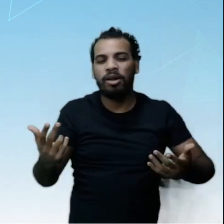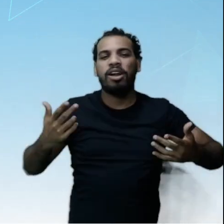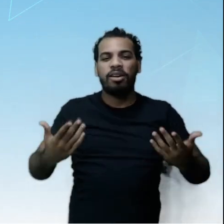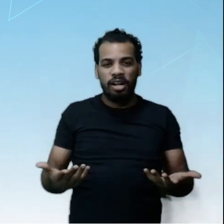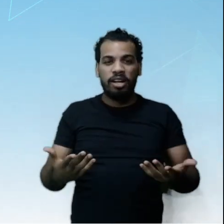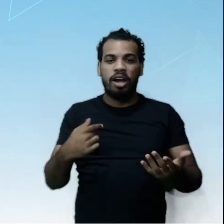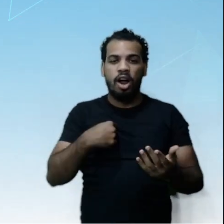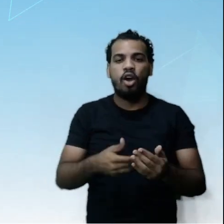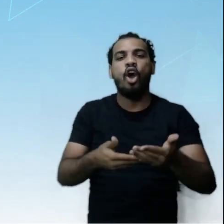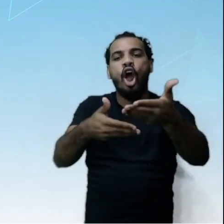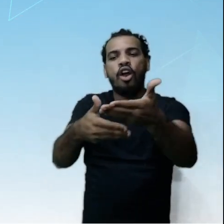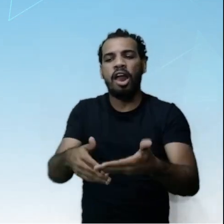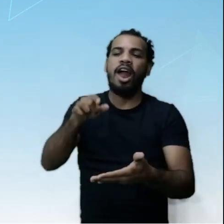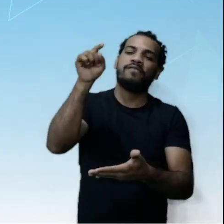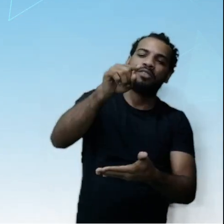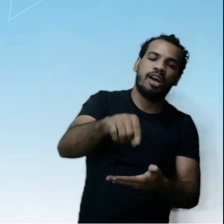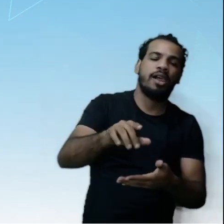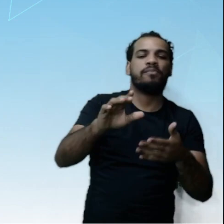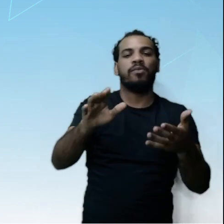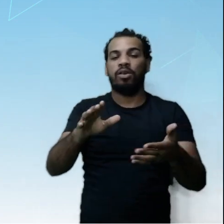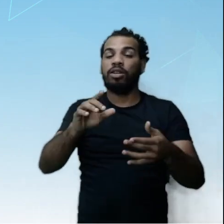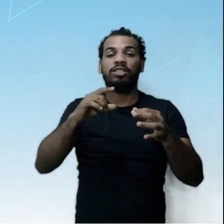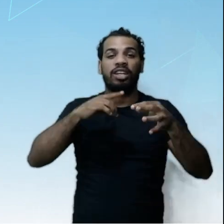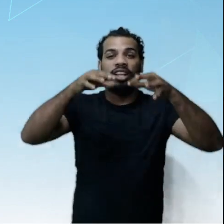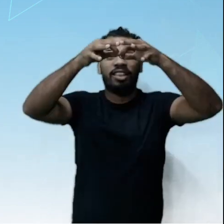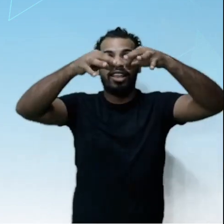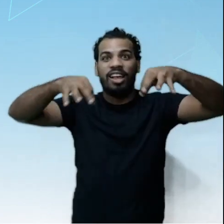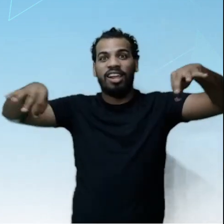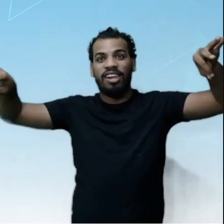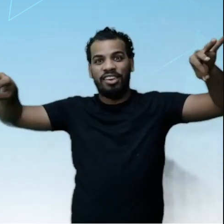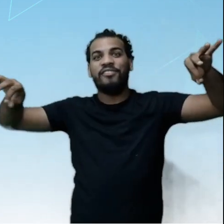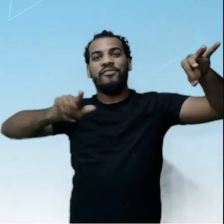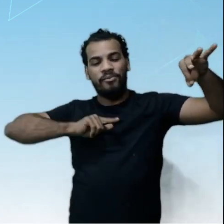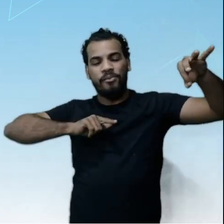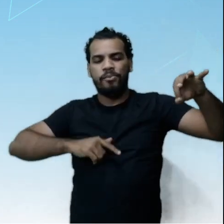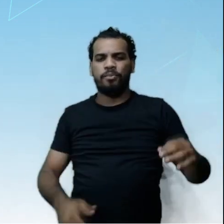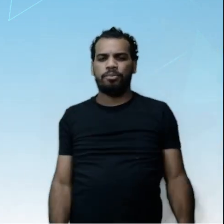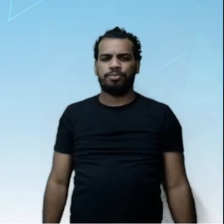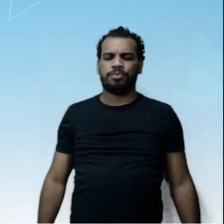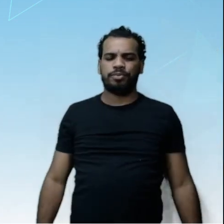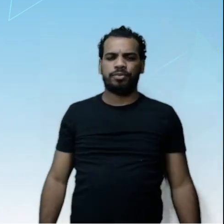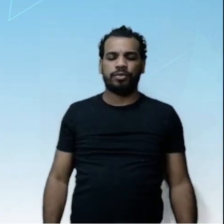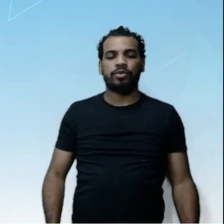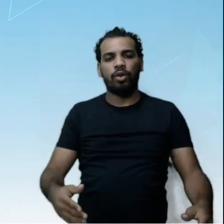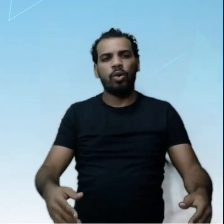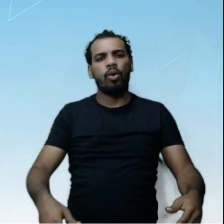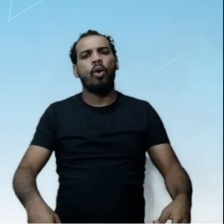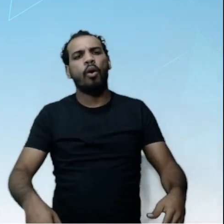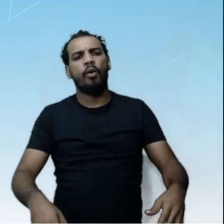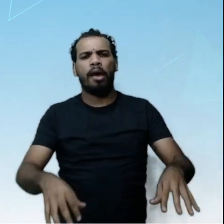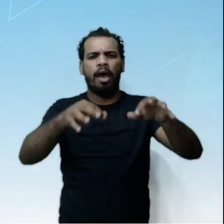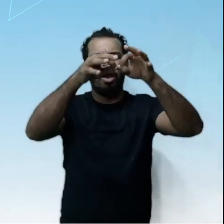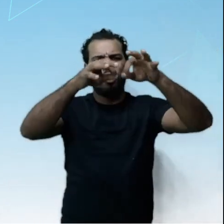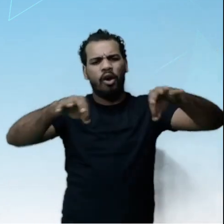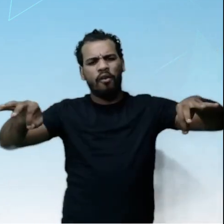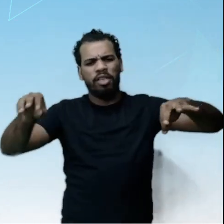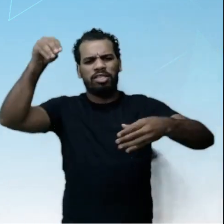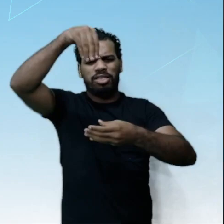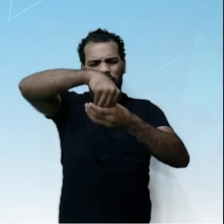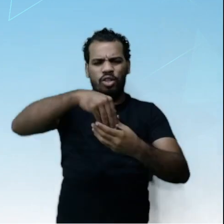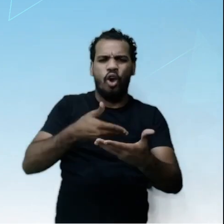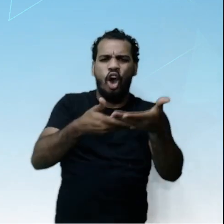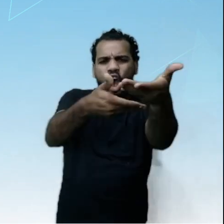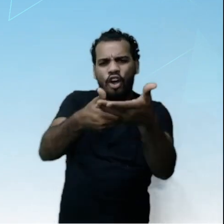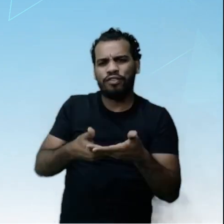em forma de cordel. Aí você me pergunta, é um convite em forma de cordel ou um cordel em forma